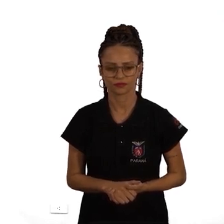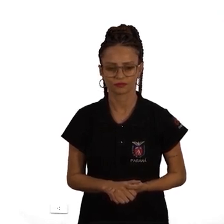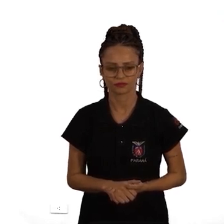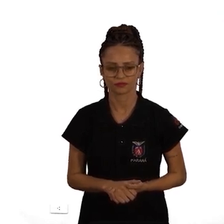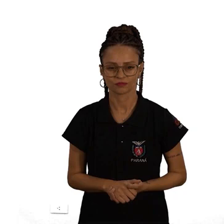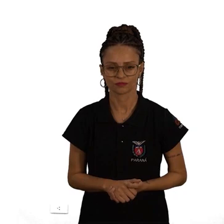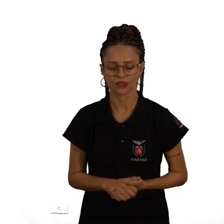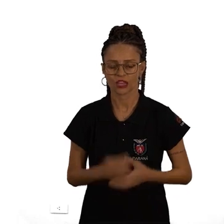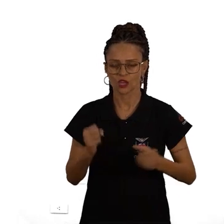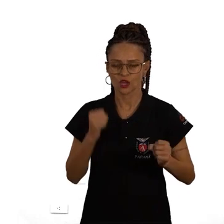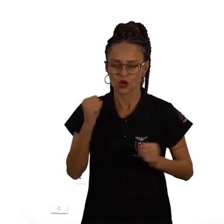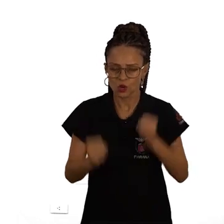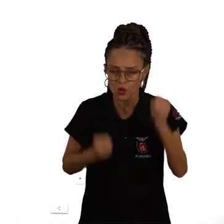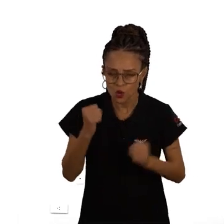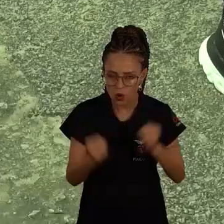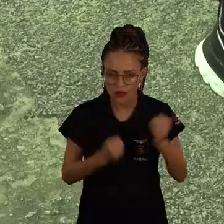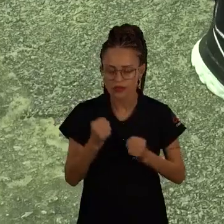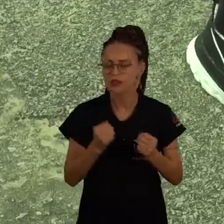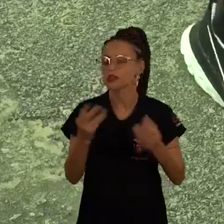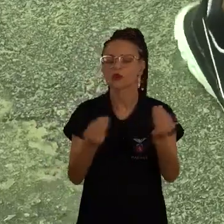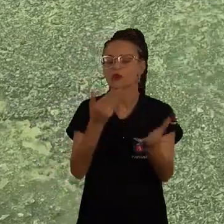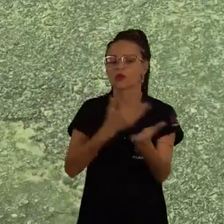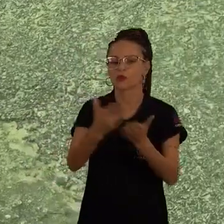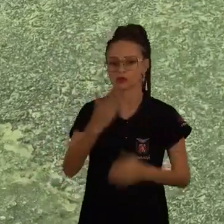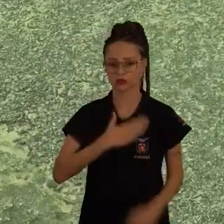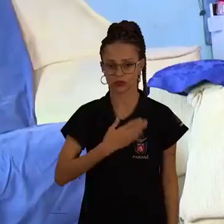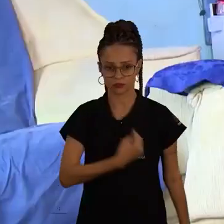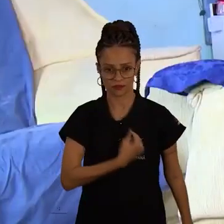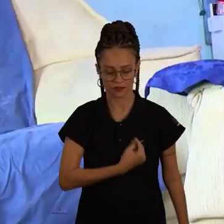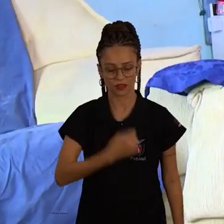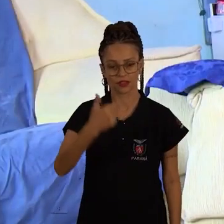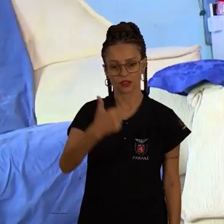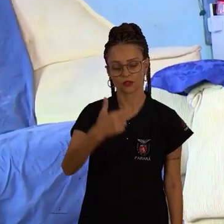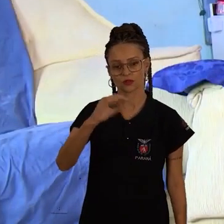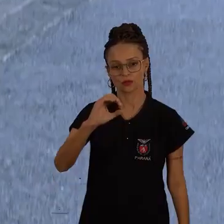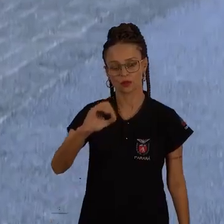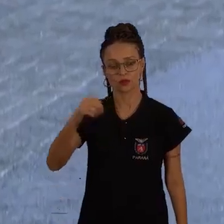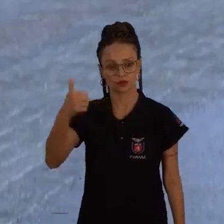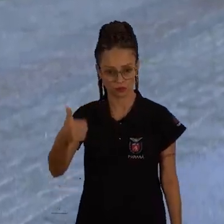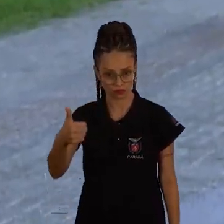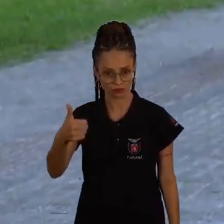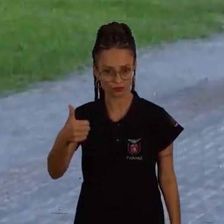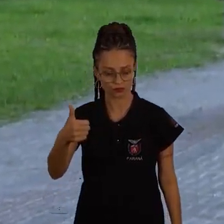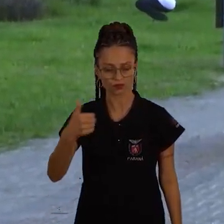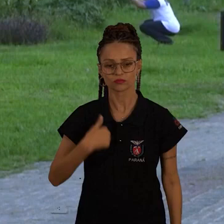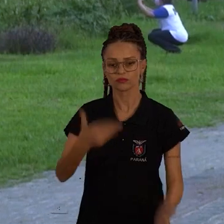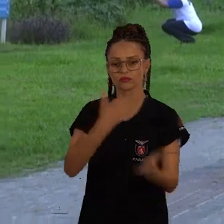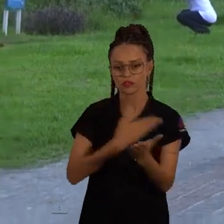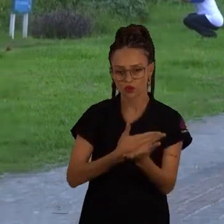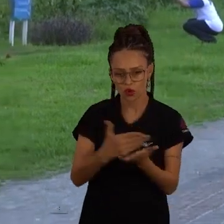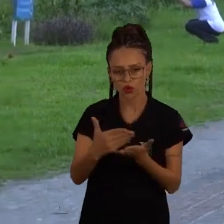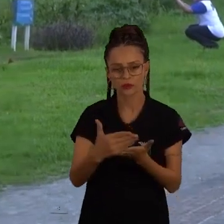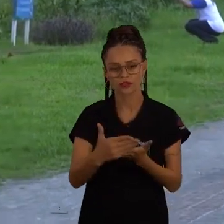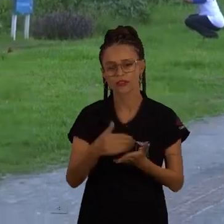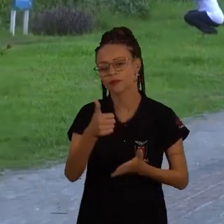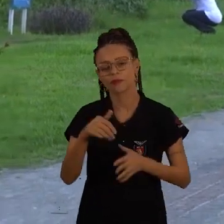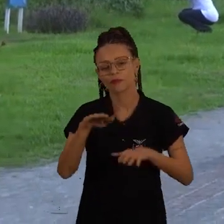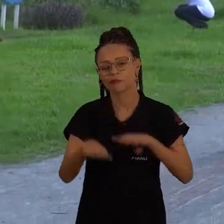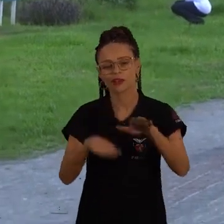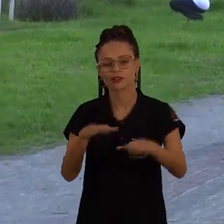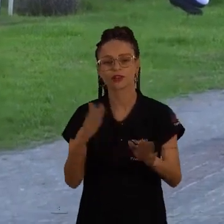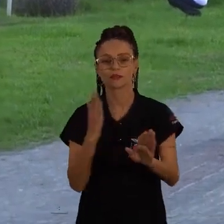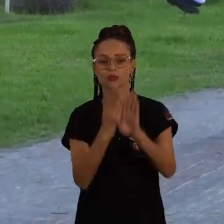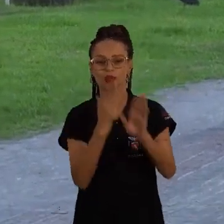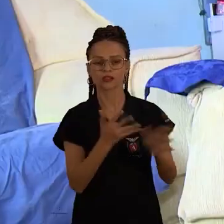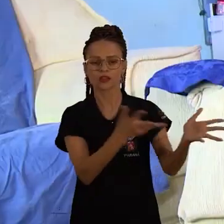A corrida entrou em minha vida em 2001. Eu comecei a dar os primeiros passos por um